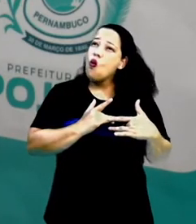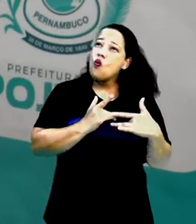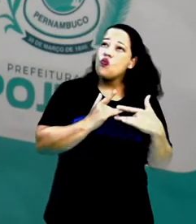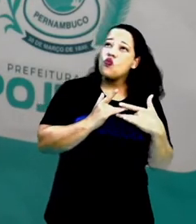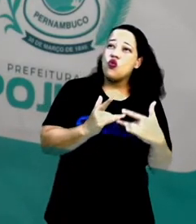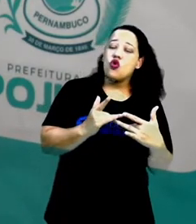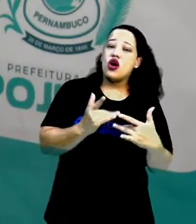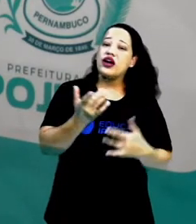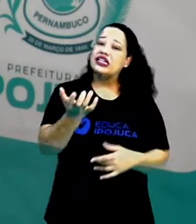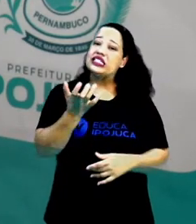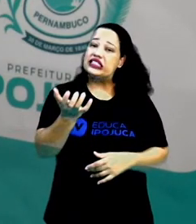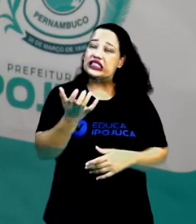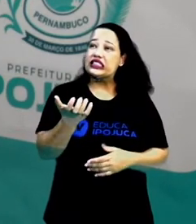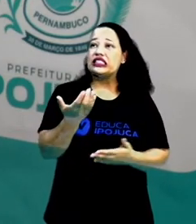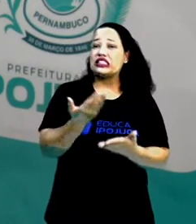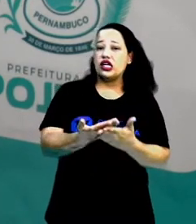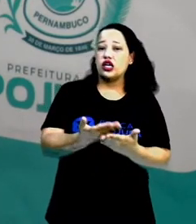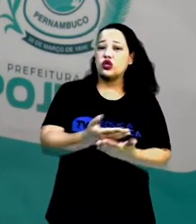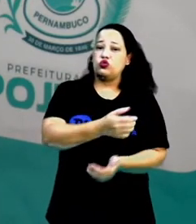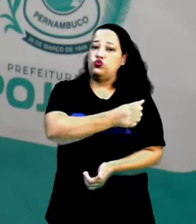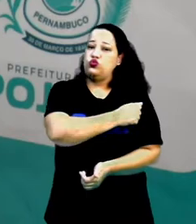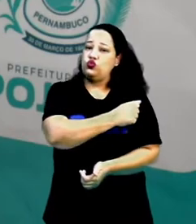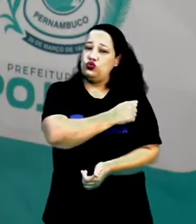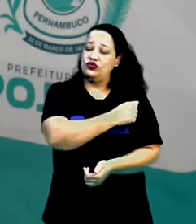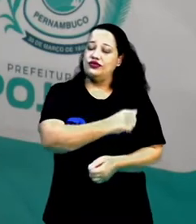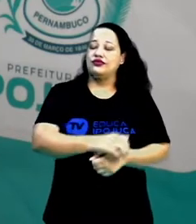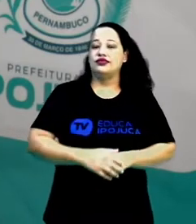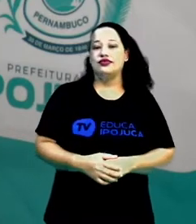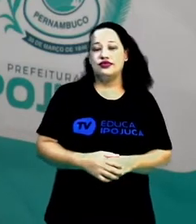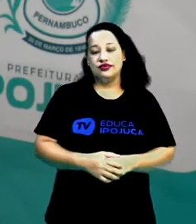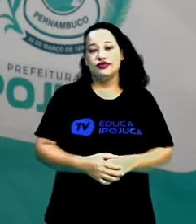muito ser uma estudante.